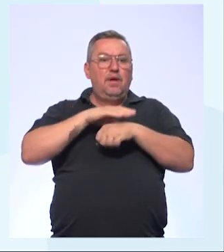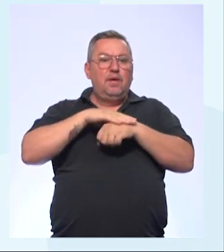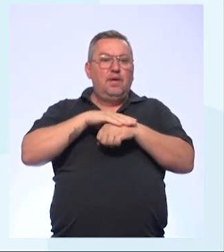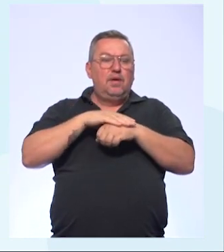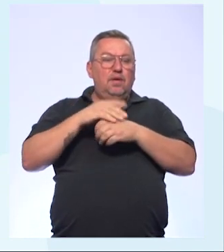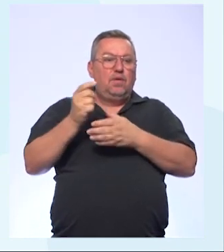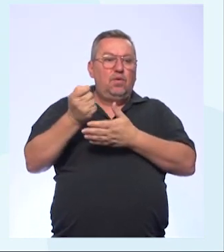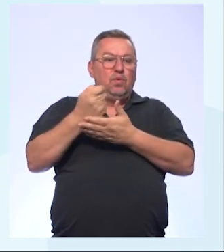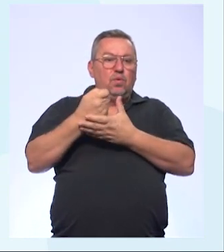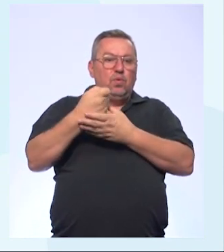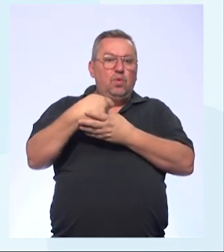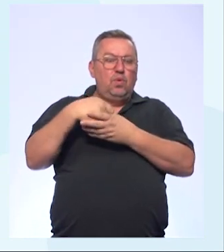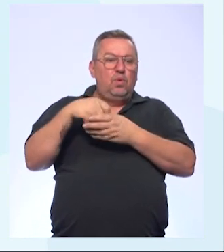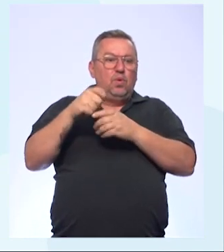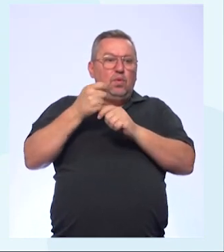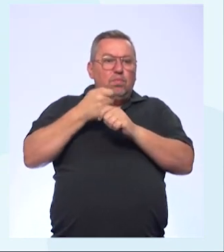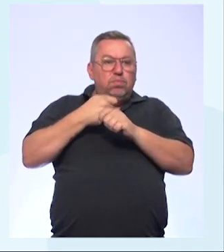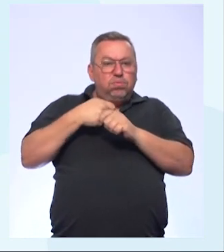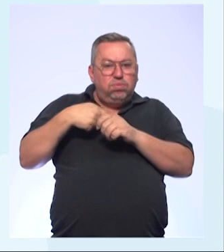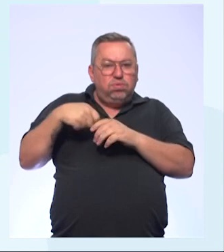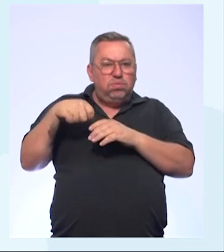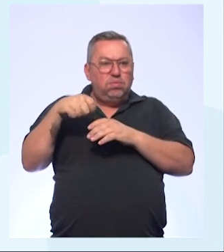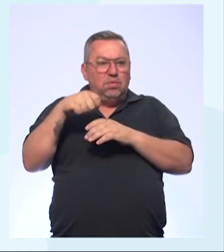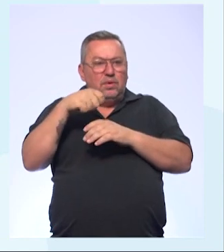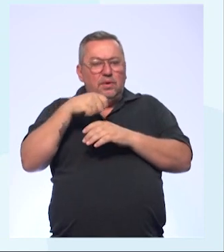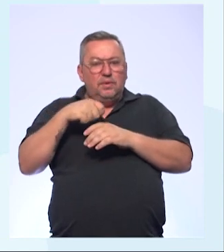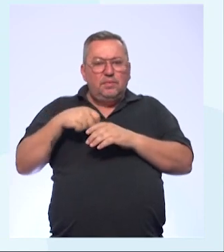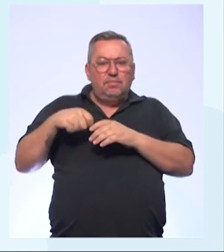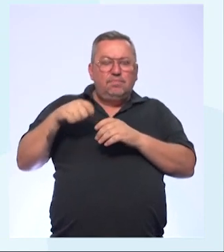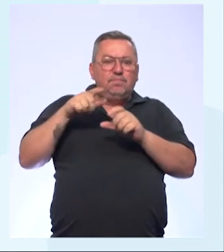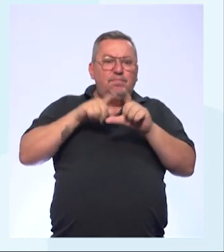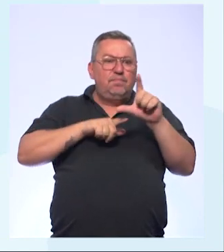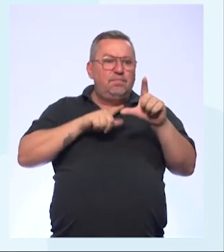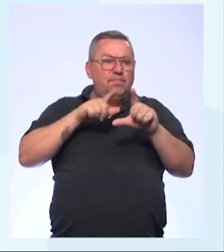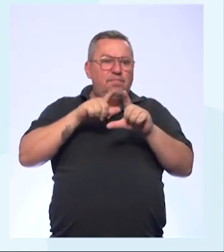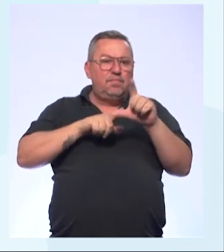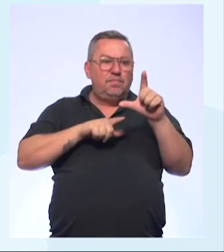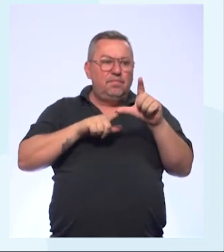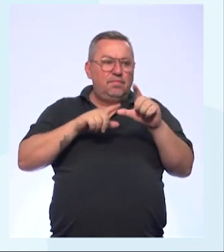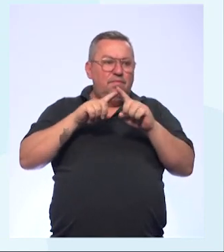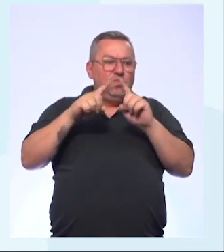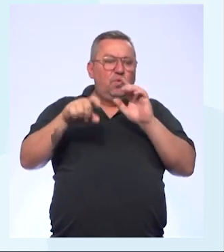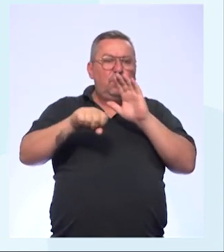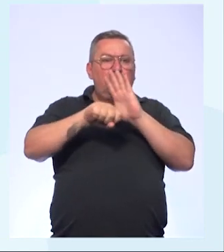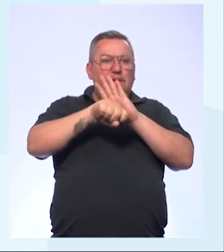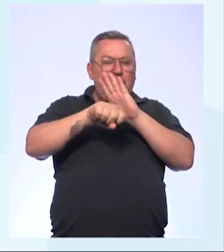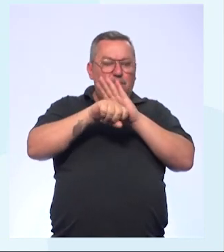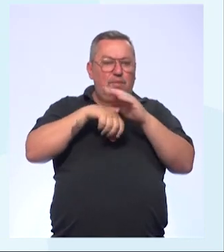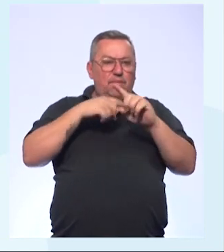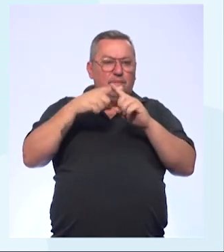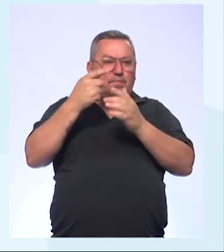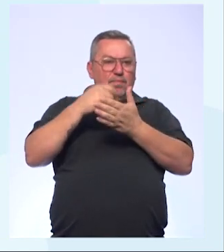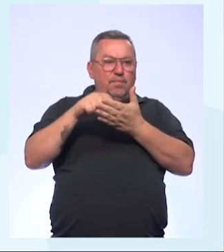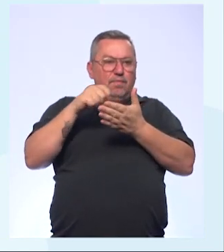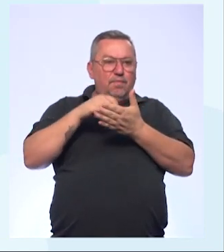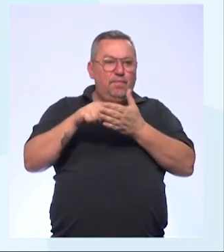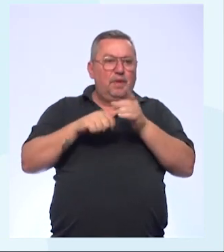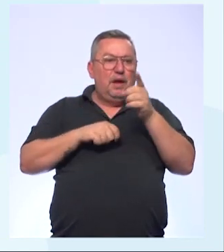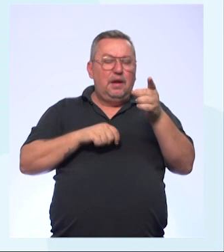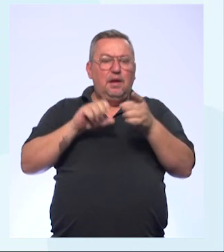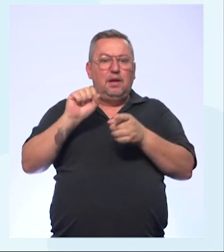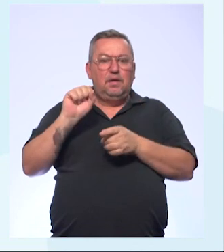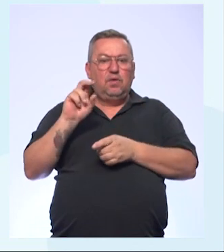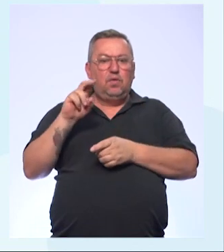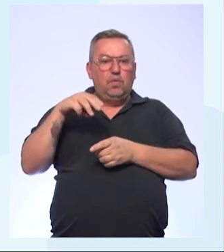vão cunhando ali, fazendo as letras, os símbolos para a escrita? Foram os sumérios